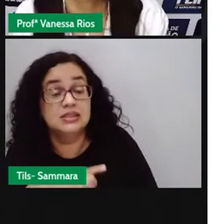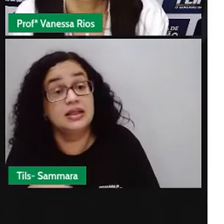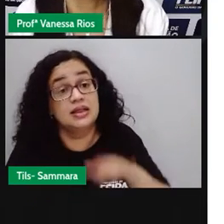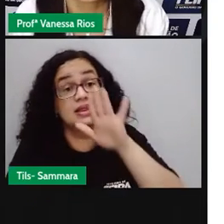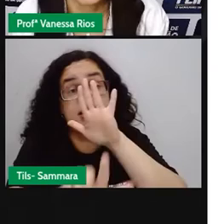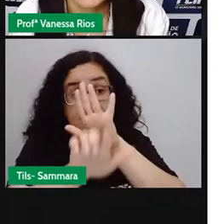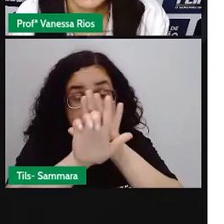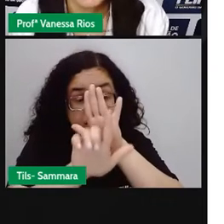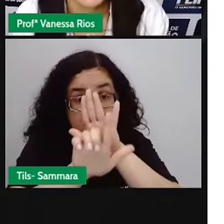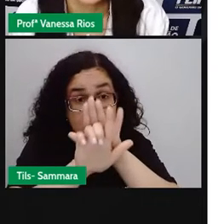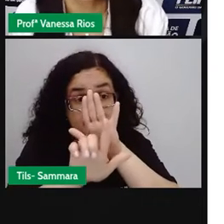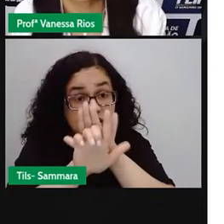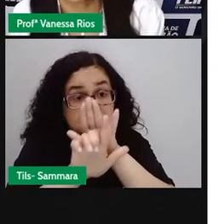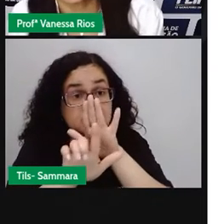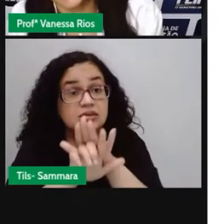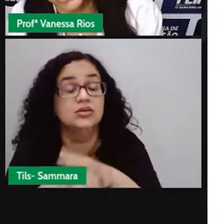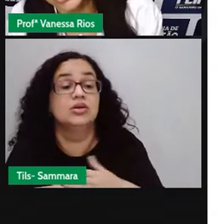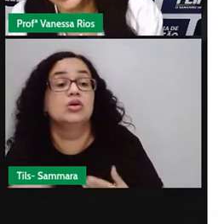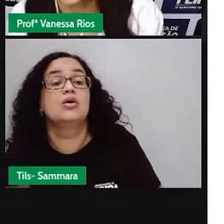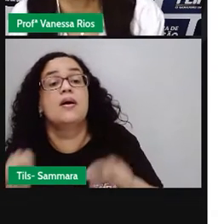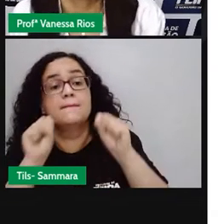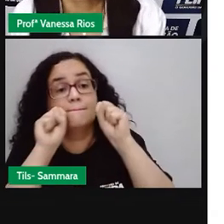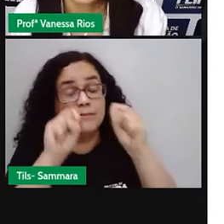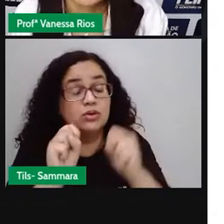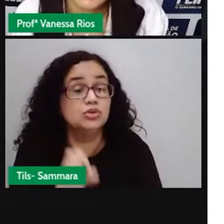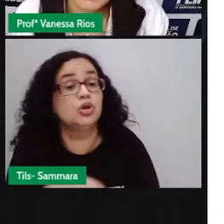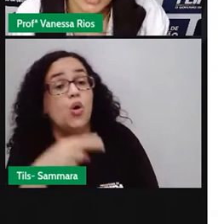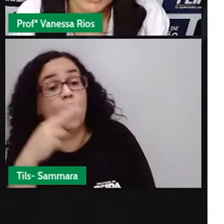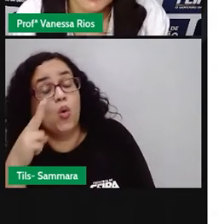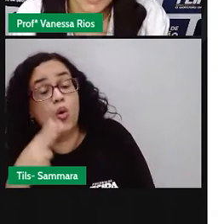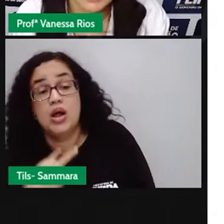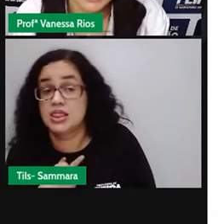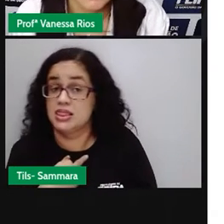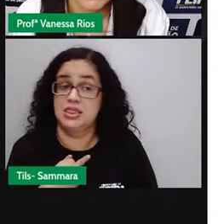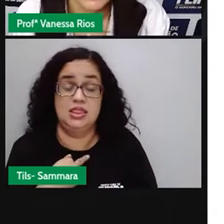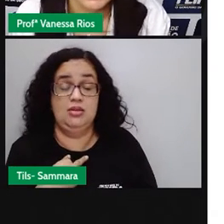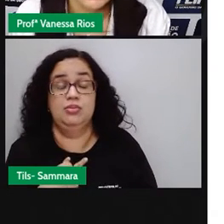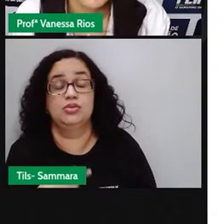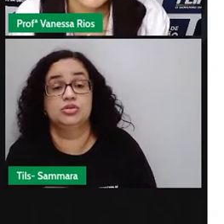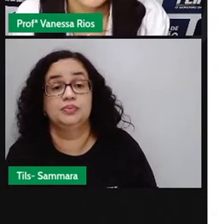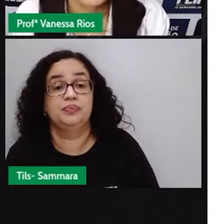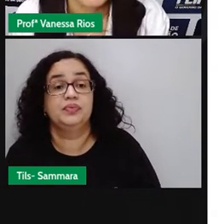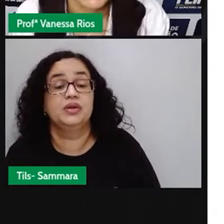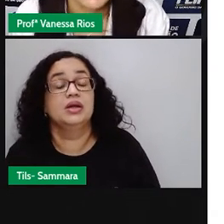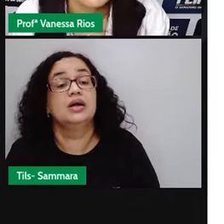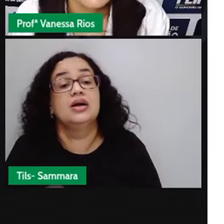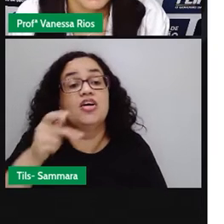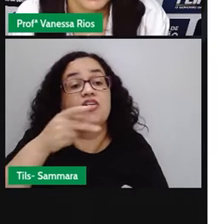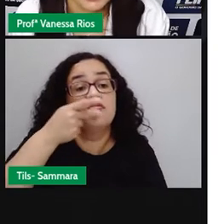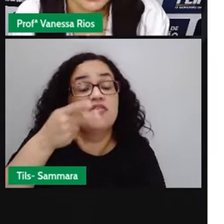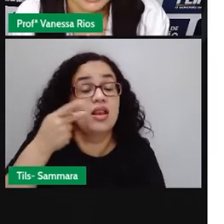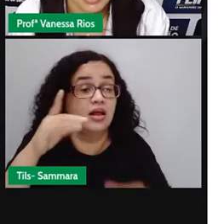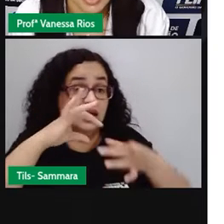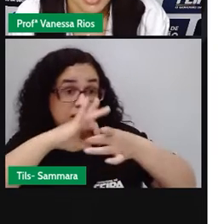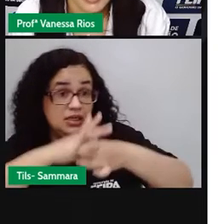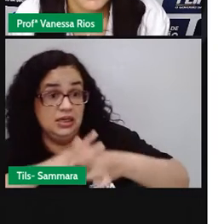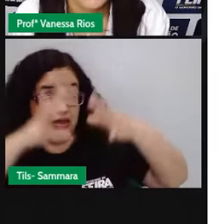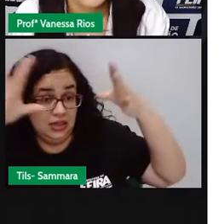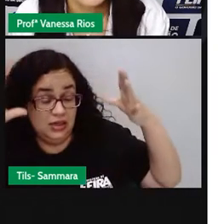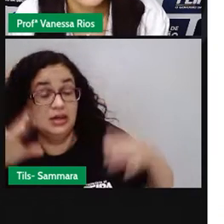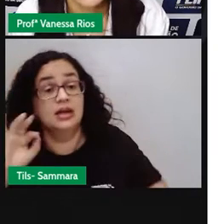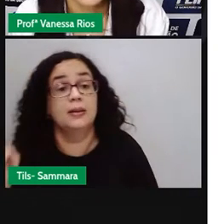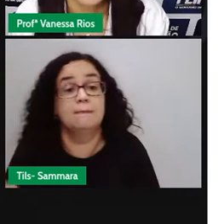leis determinando aquilo que se pode e o que não se pode fazer. E quando a gente fala em democracia,